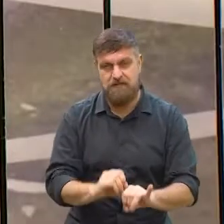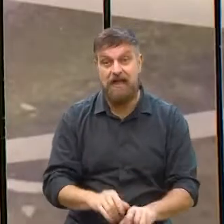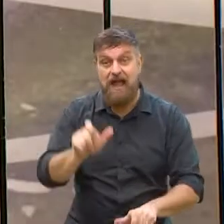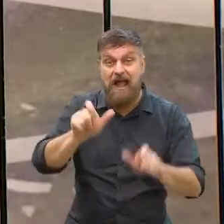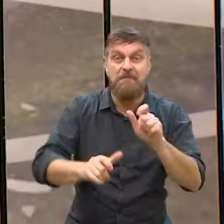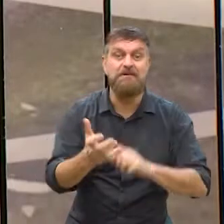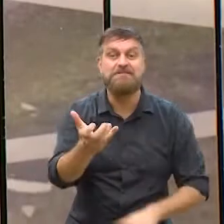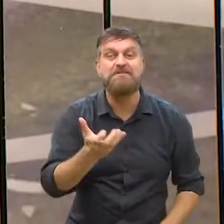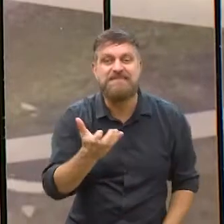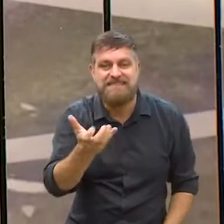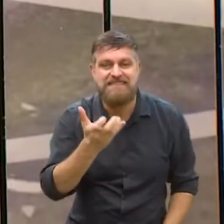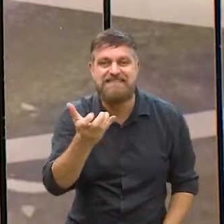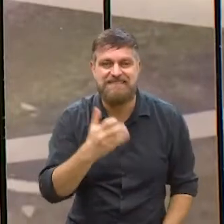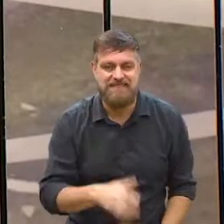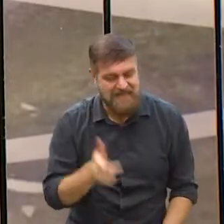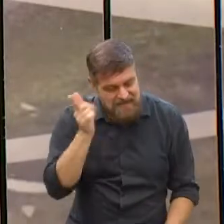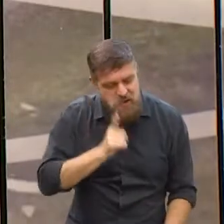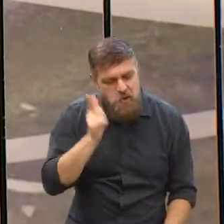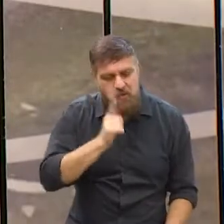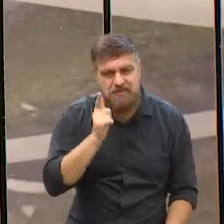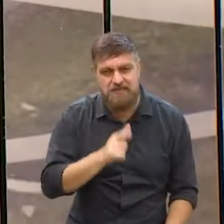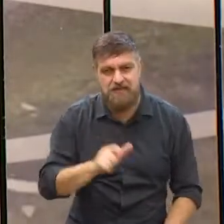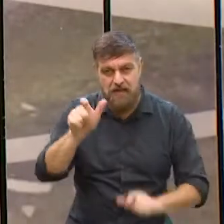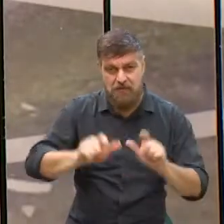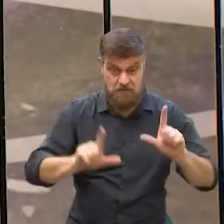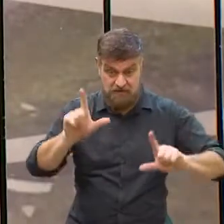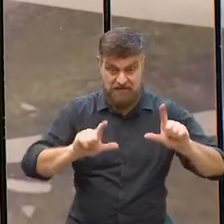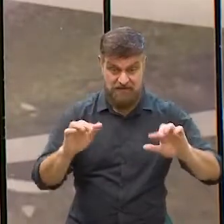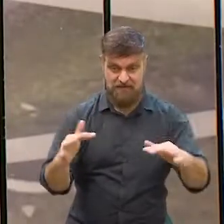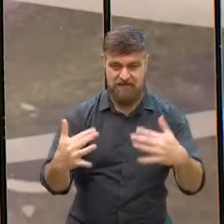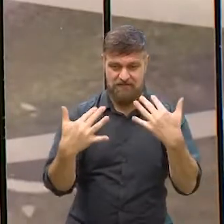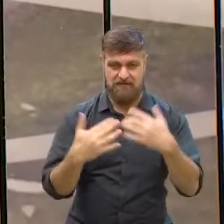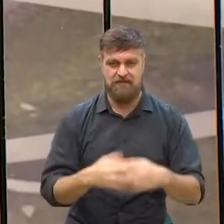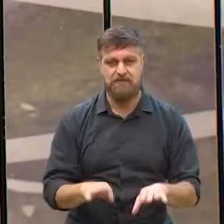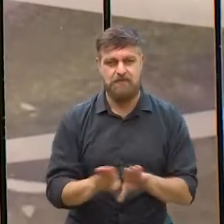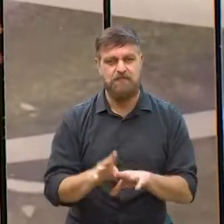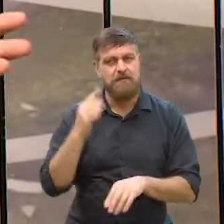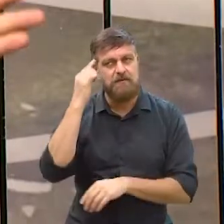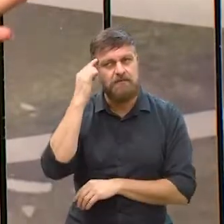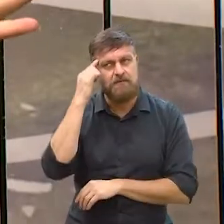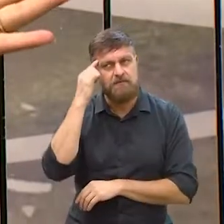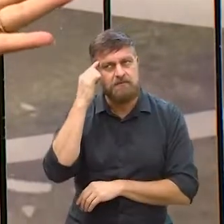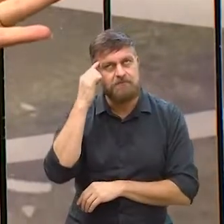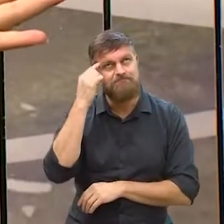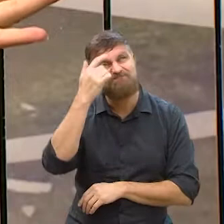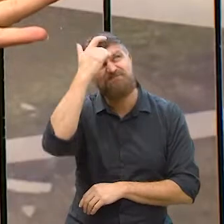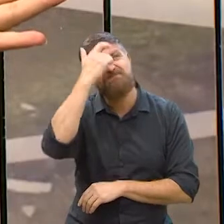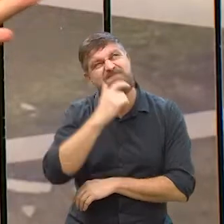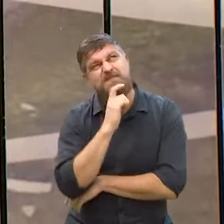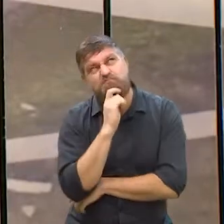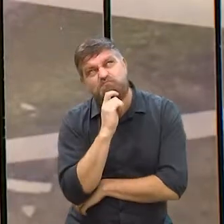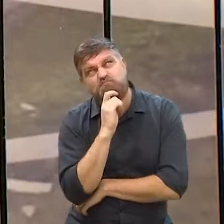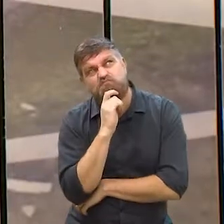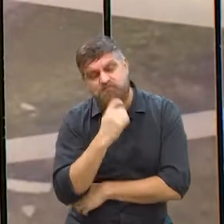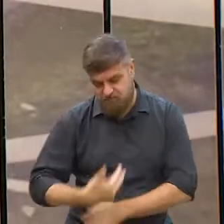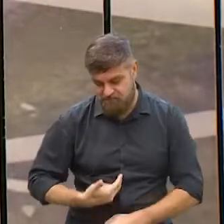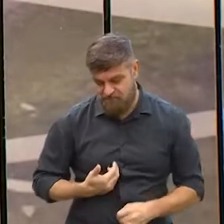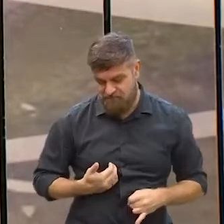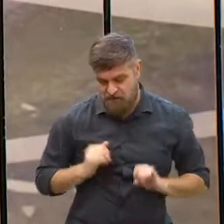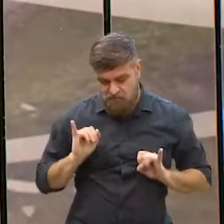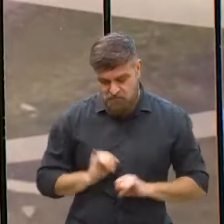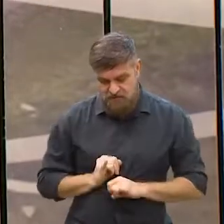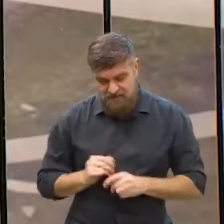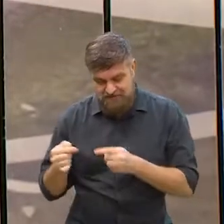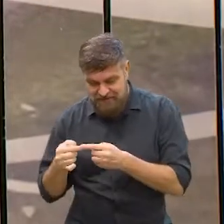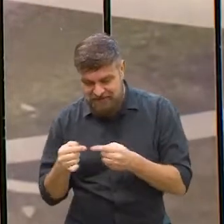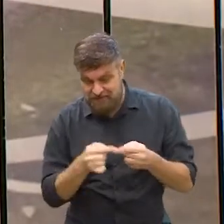certeza querem, e você que está nos assistindo hoje também pensou nisso. E aí, bariátrica, sim ou não?